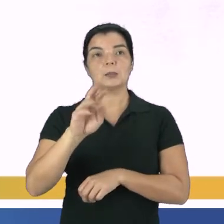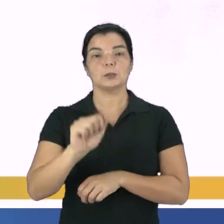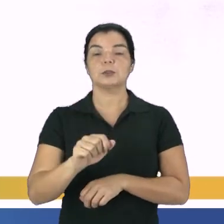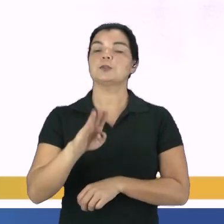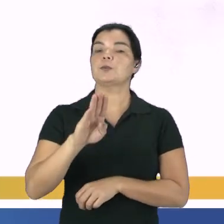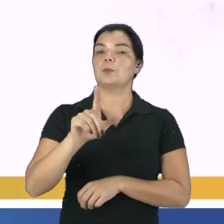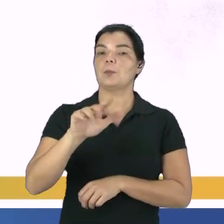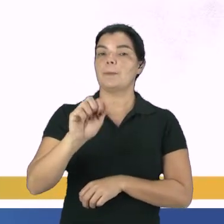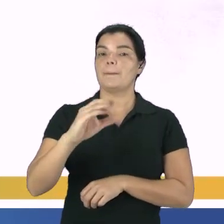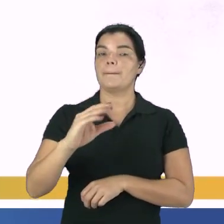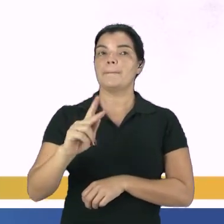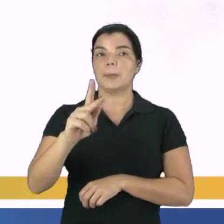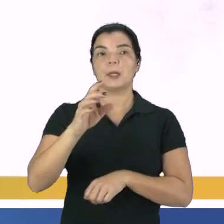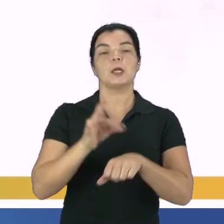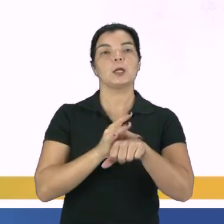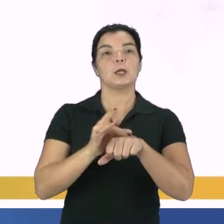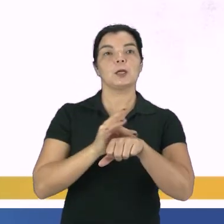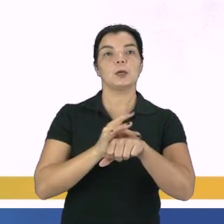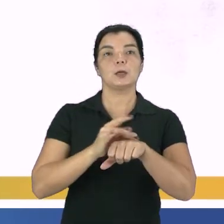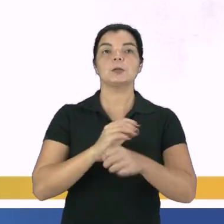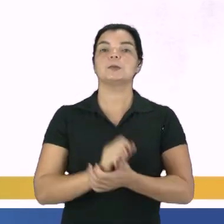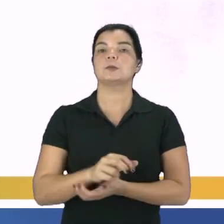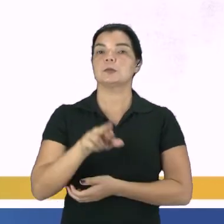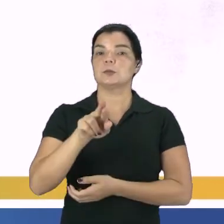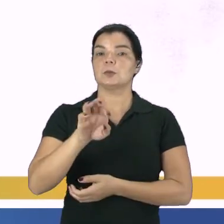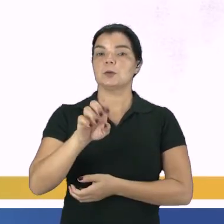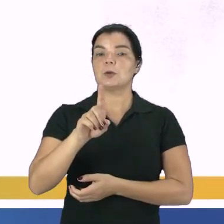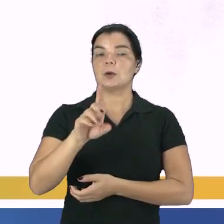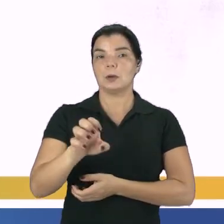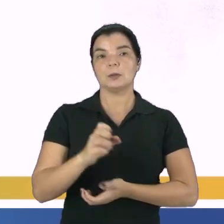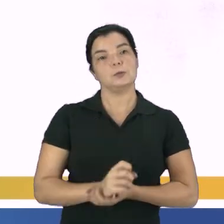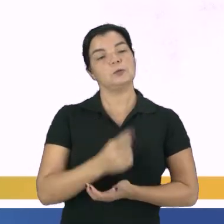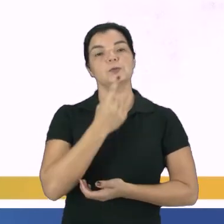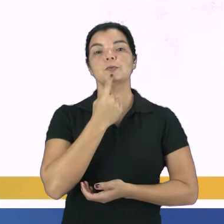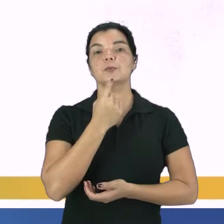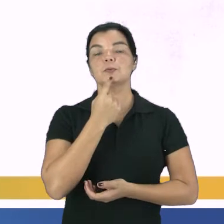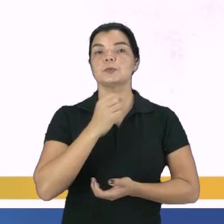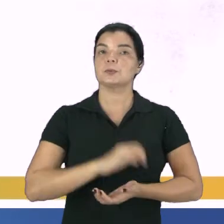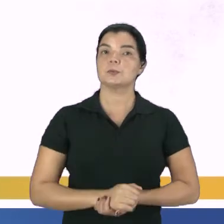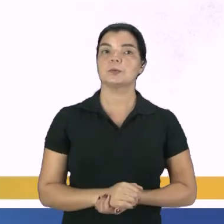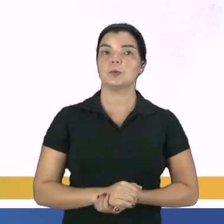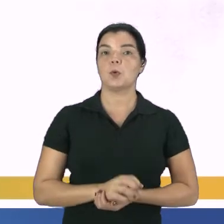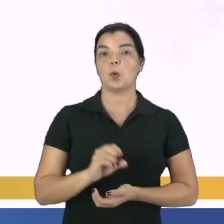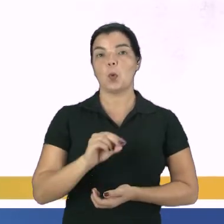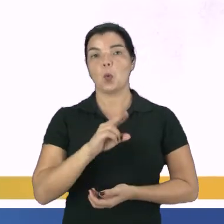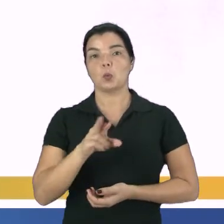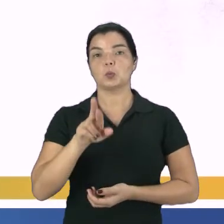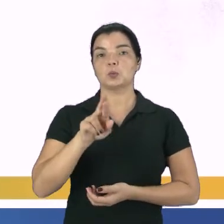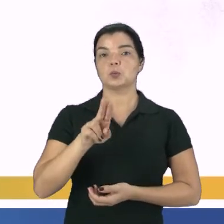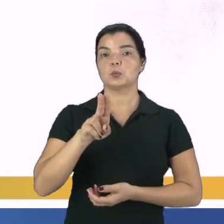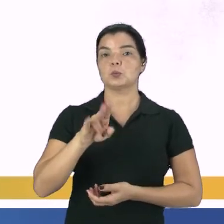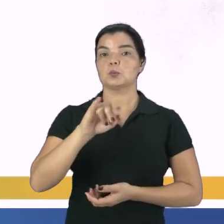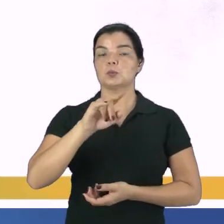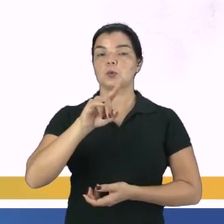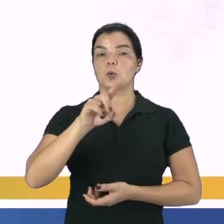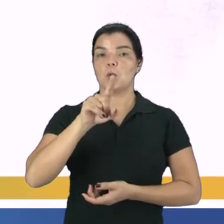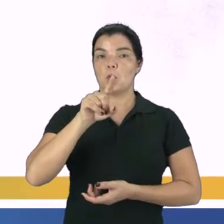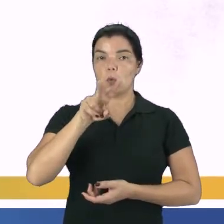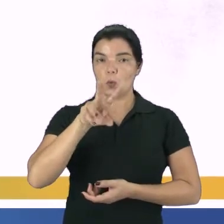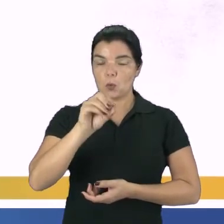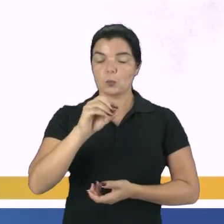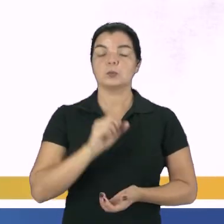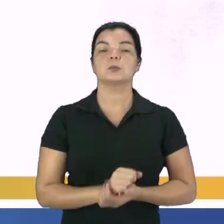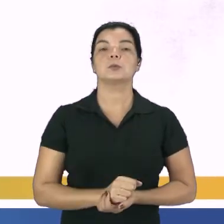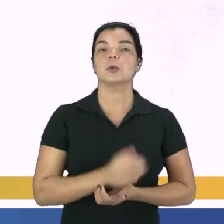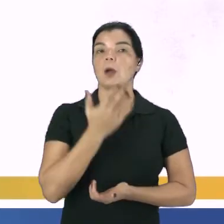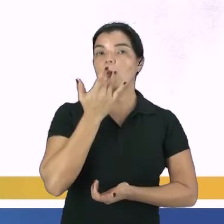black, preto e red, vermelho ou ruivo, né? Então esses aí são os cabelos,